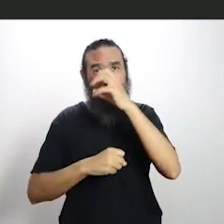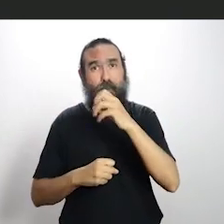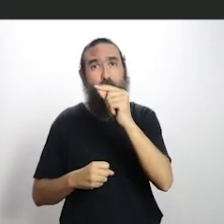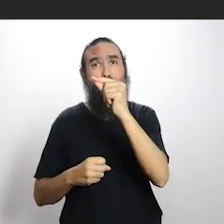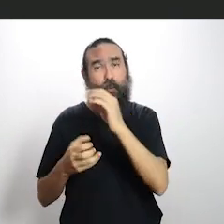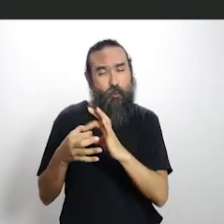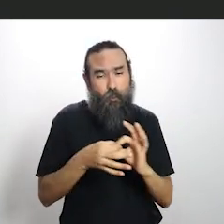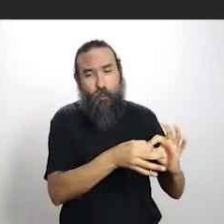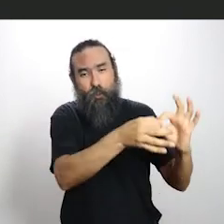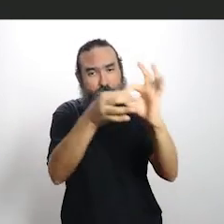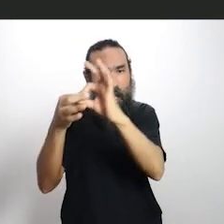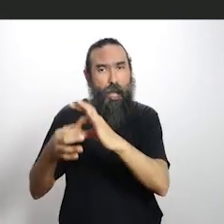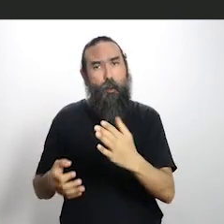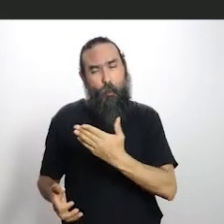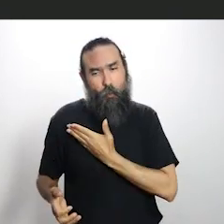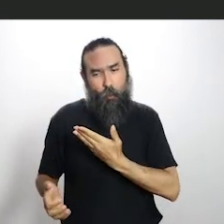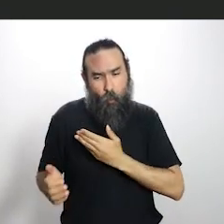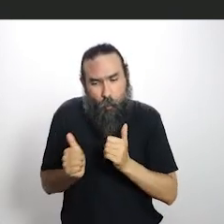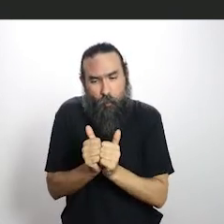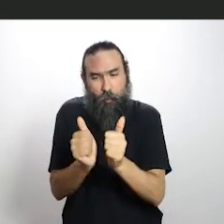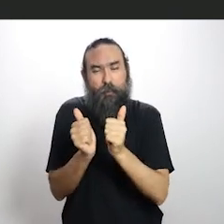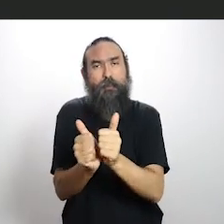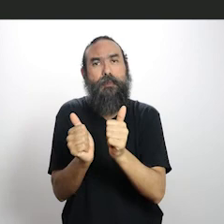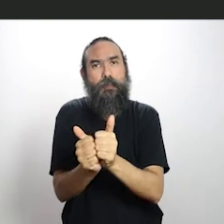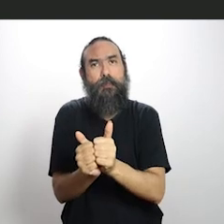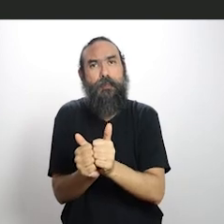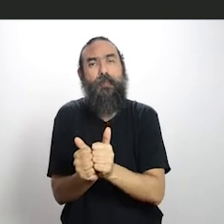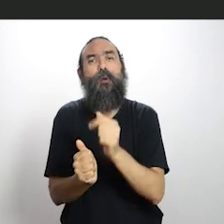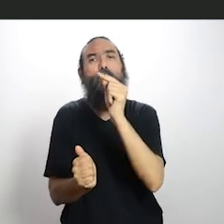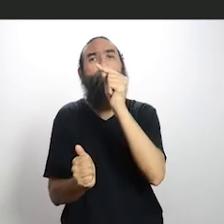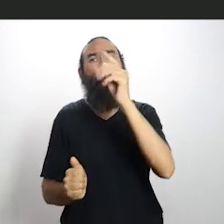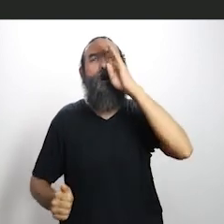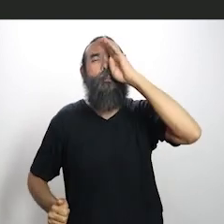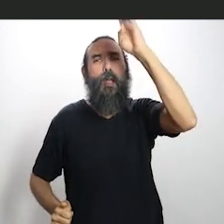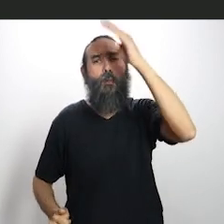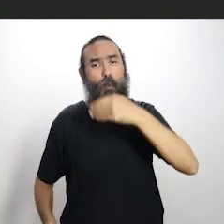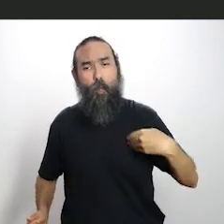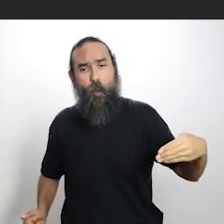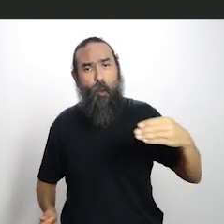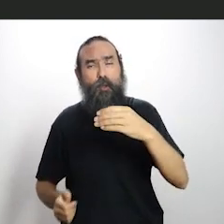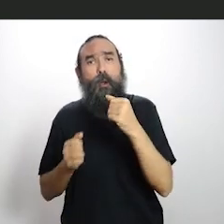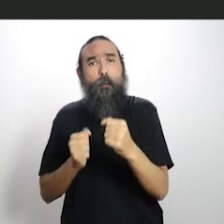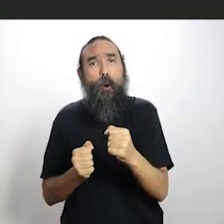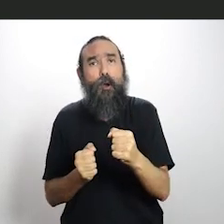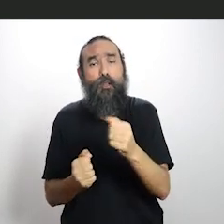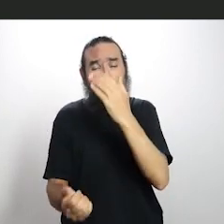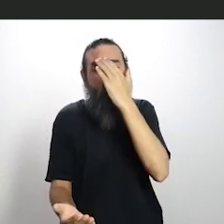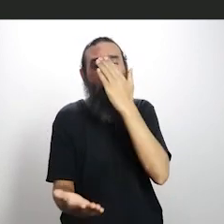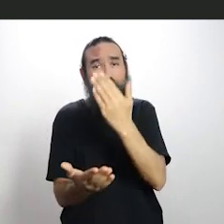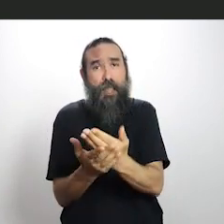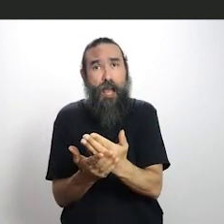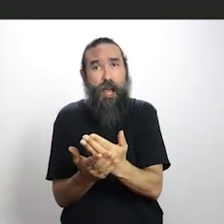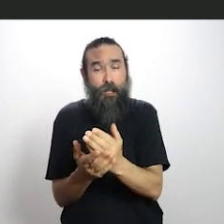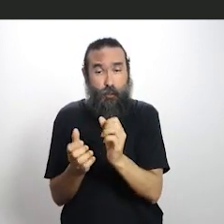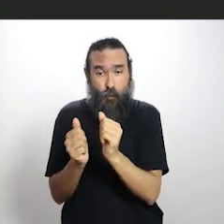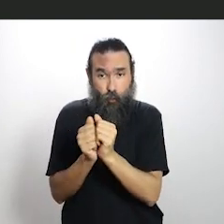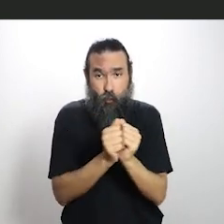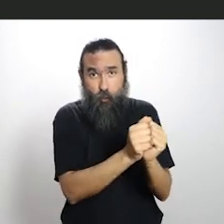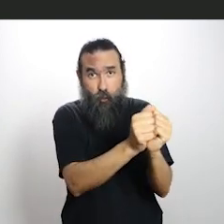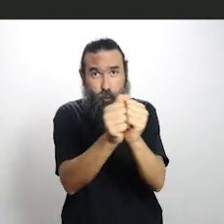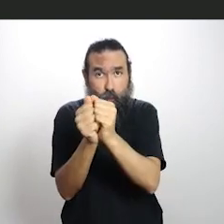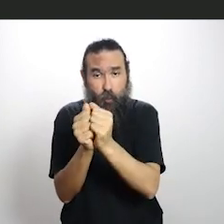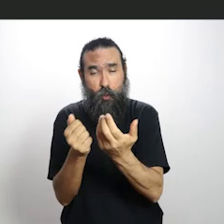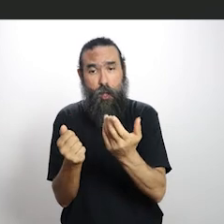a gente articulando muito em Brasília tive diversas vezes quero também agradecer aqui o presidente Rodrigo Maia tive na casa dele